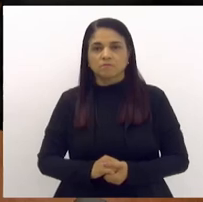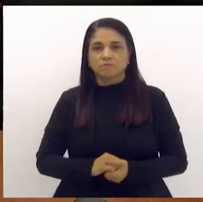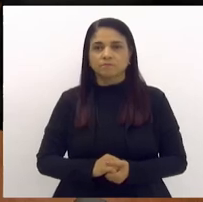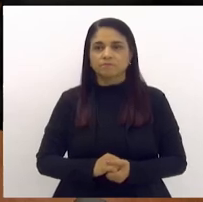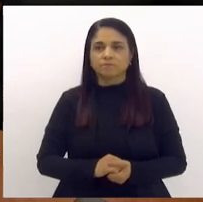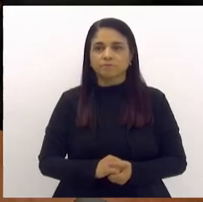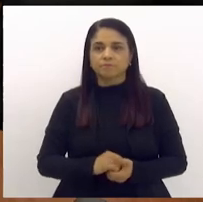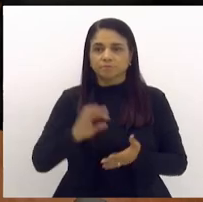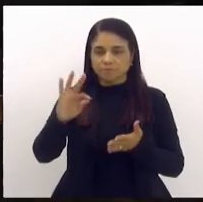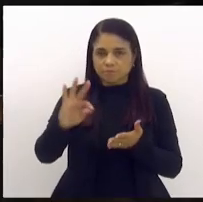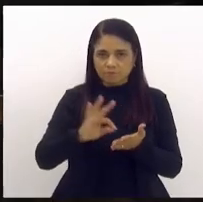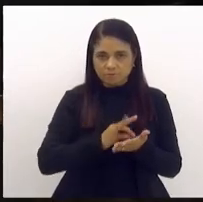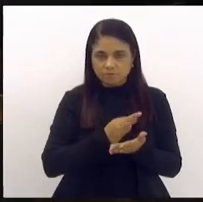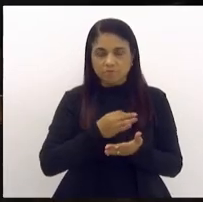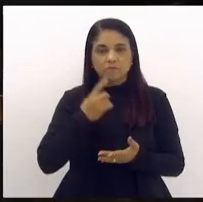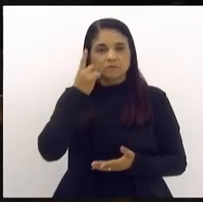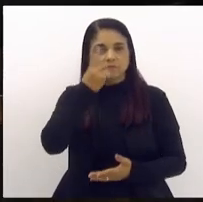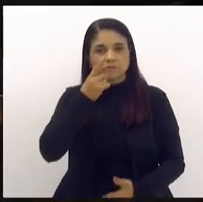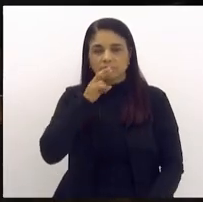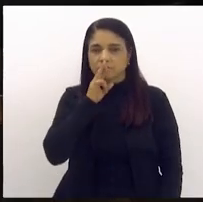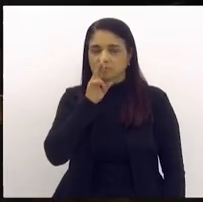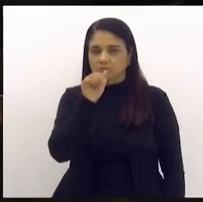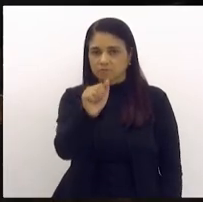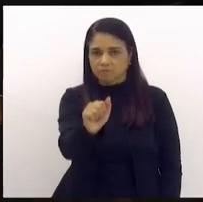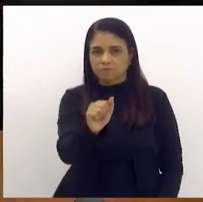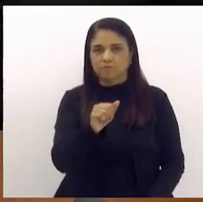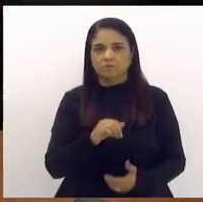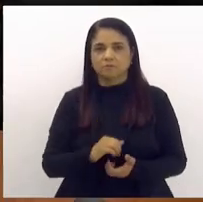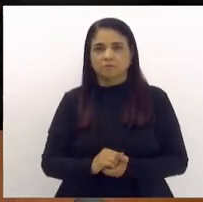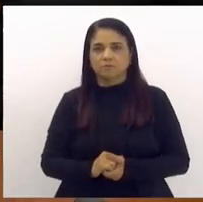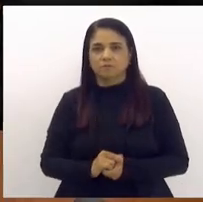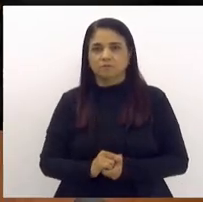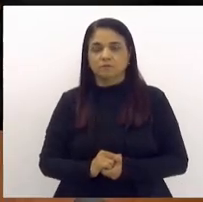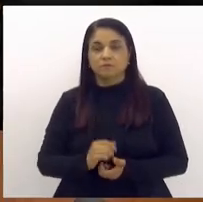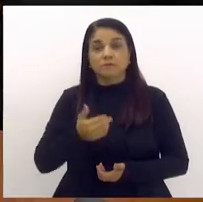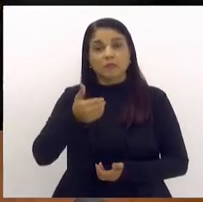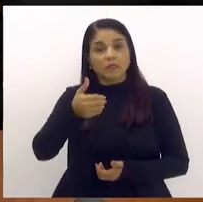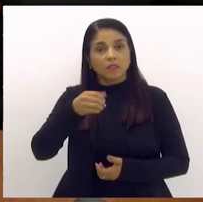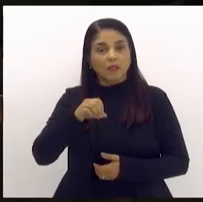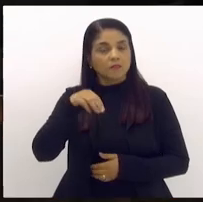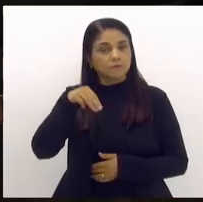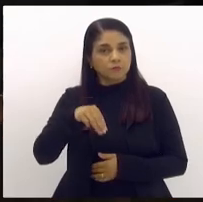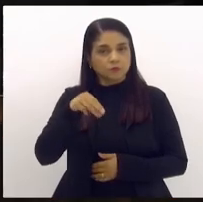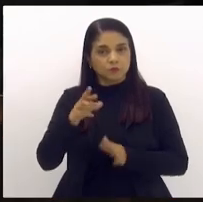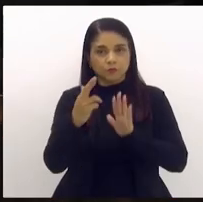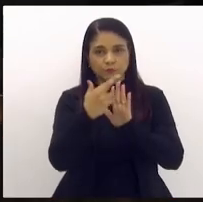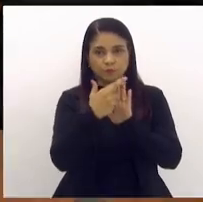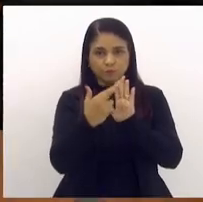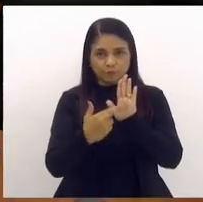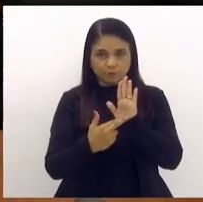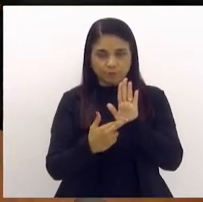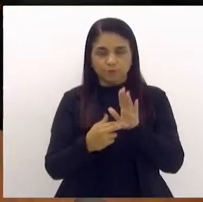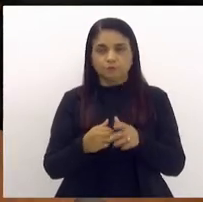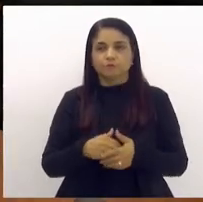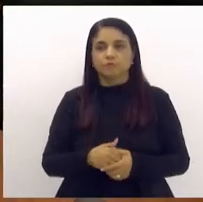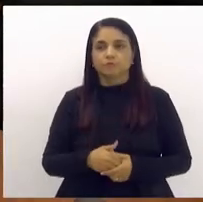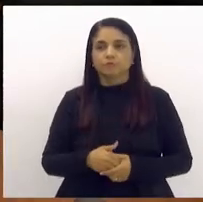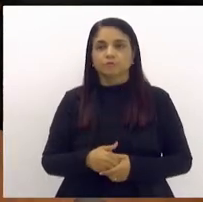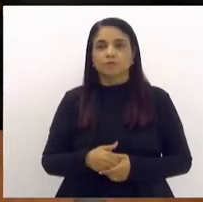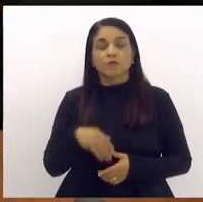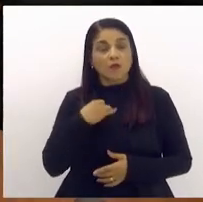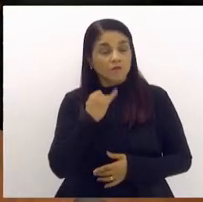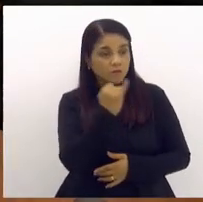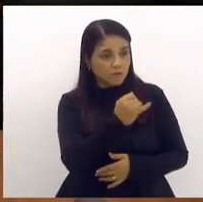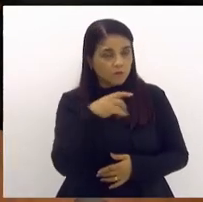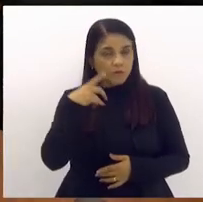Próximo orador, deputado Rodrigo Amorim. Vossa Excelência dispõe de 10 minutos de tempo regimental. Pediria ao deputado Felipe